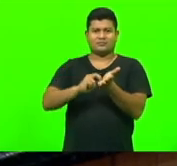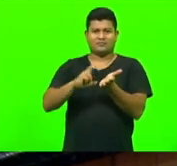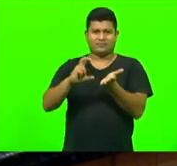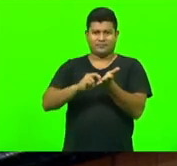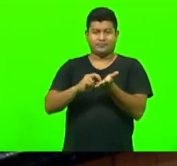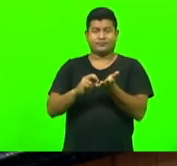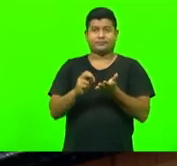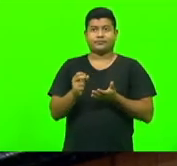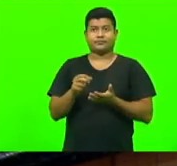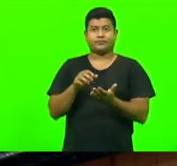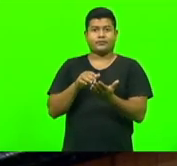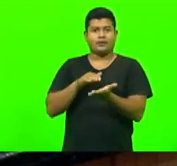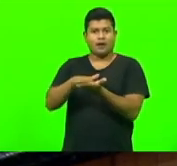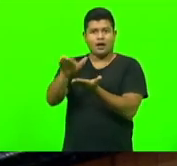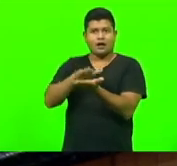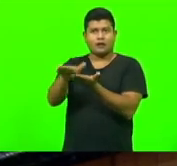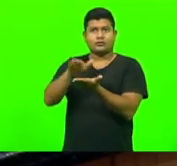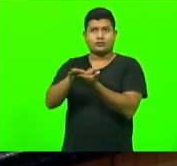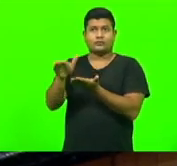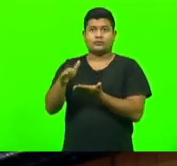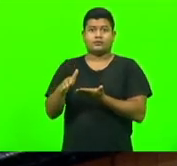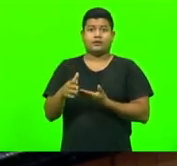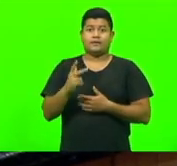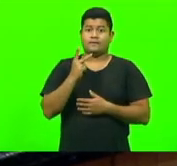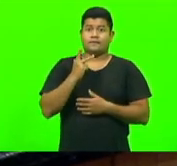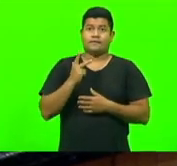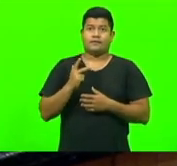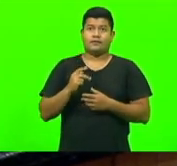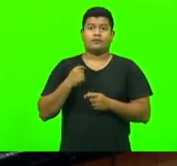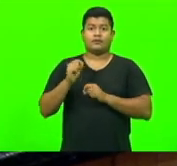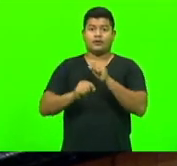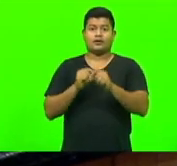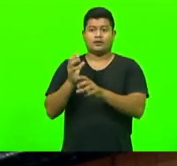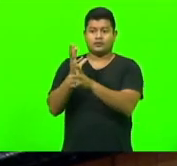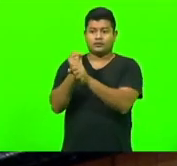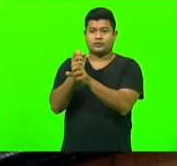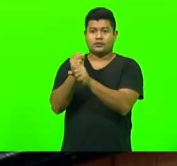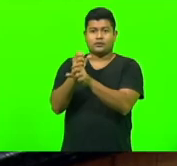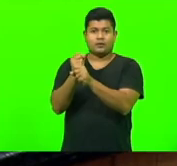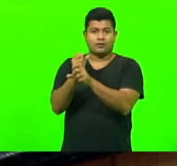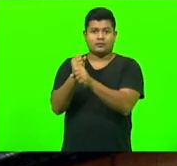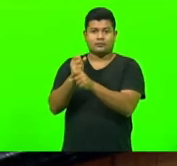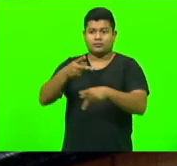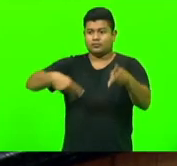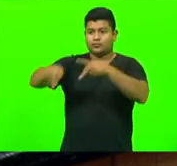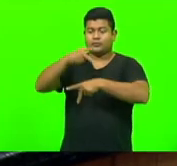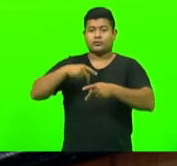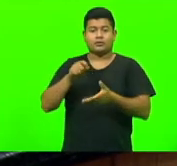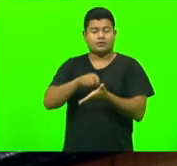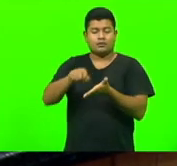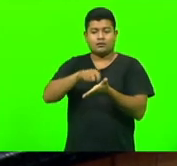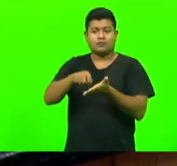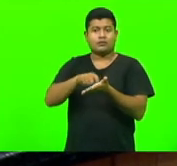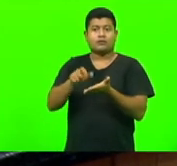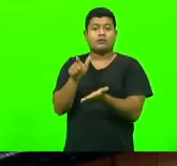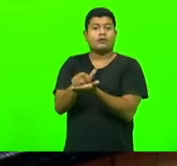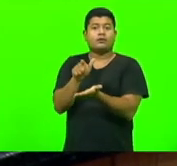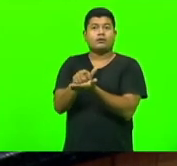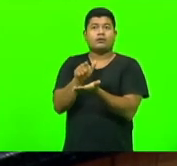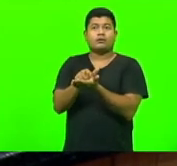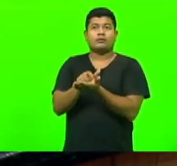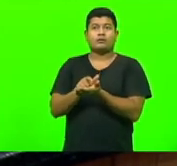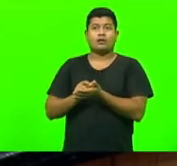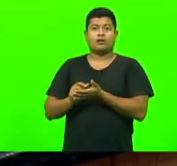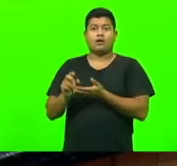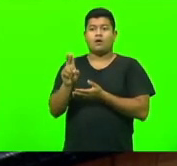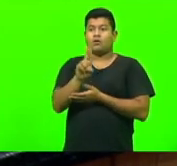usados por Hitler para fazer um censo da população. Ele anotava coisas muito simples naquele papelzinho: o nome